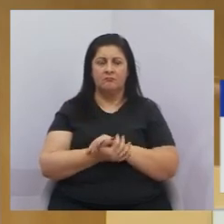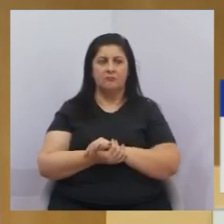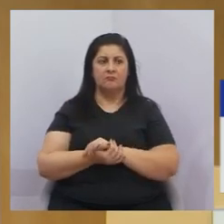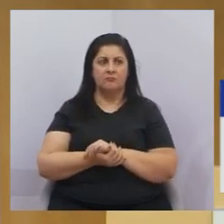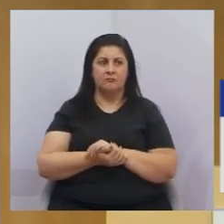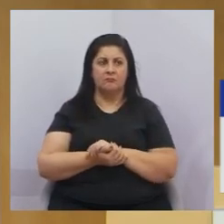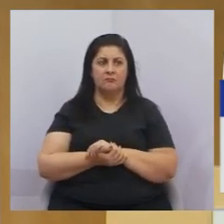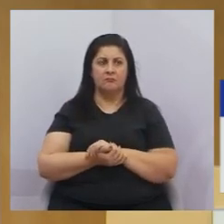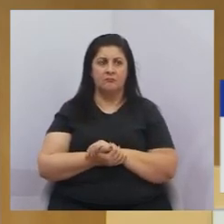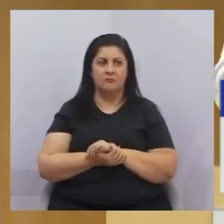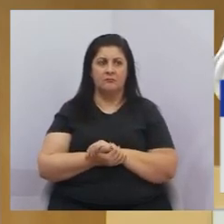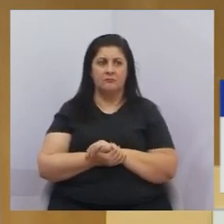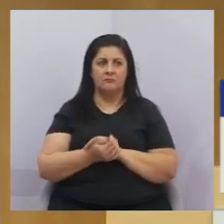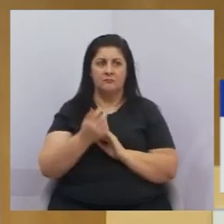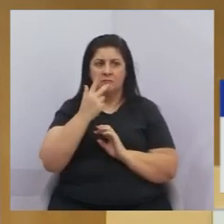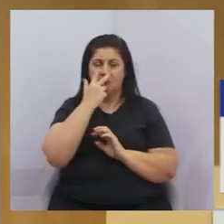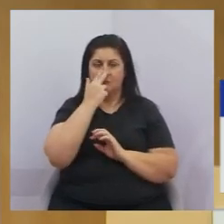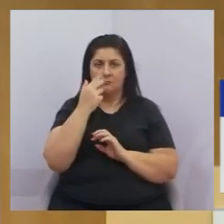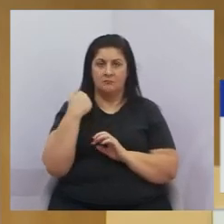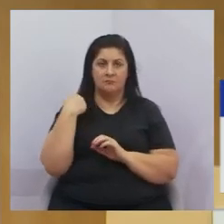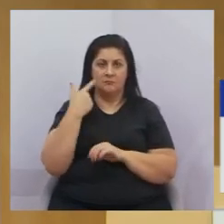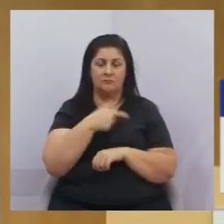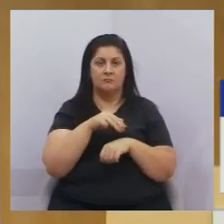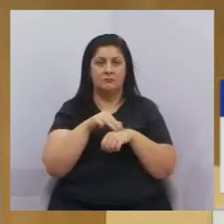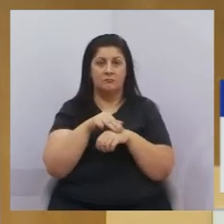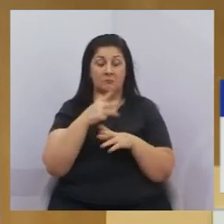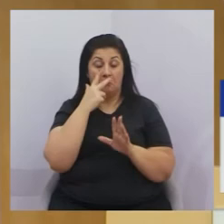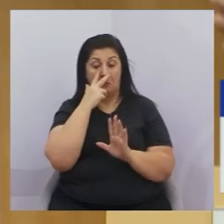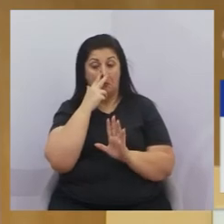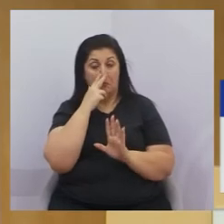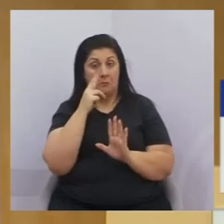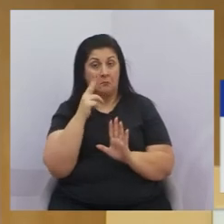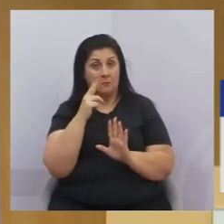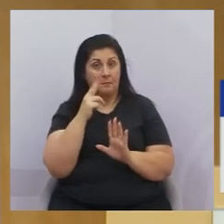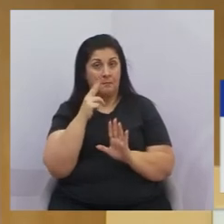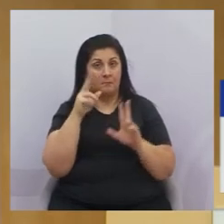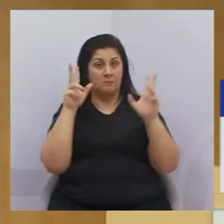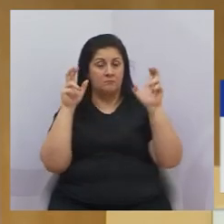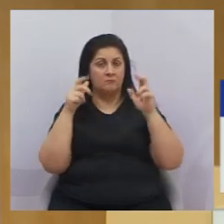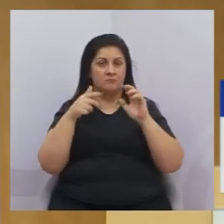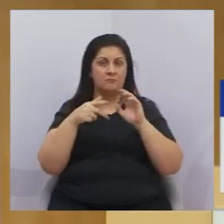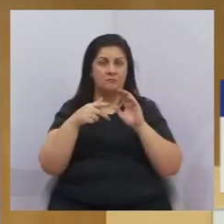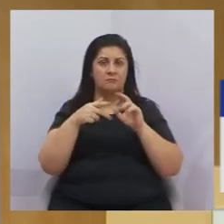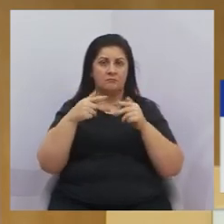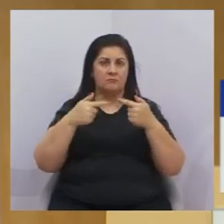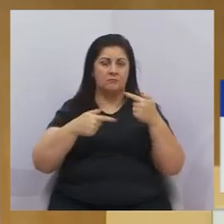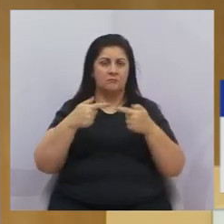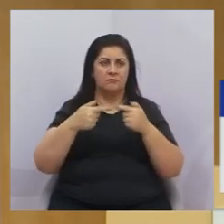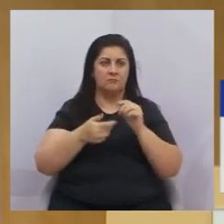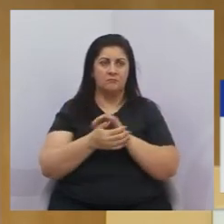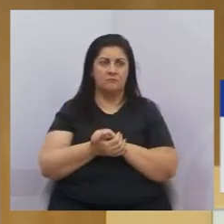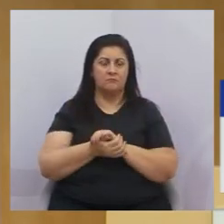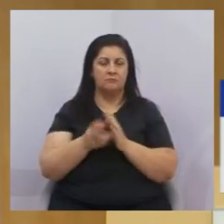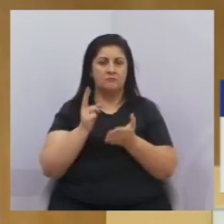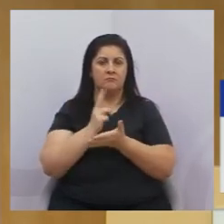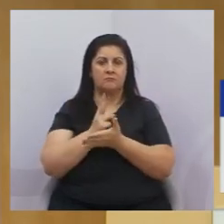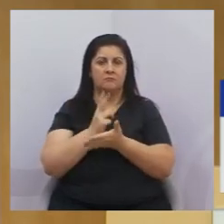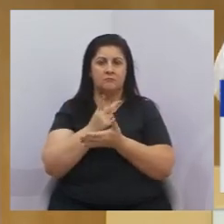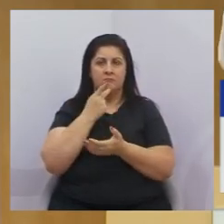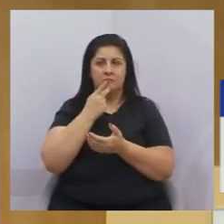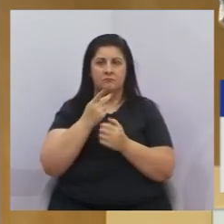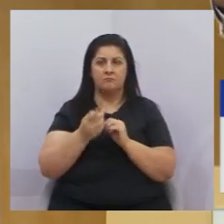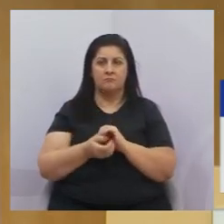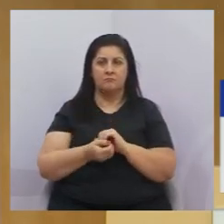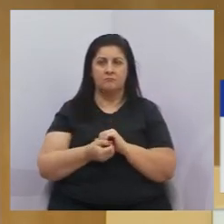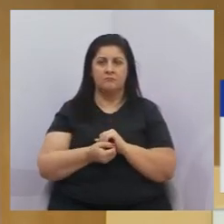Olha, eu acho que aqui nós estamos discutindo, e aí o que parece são questões políticas. E eu sempre falei nessa casa,